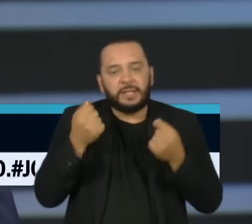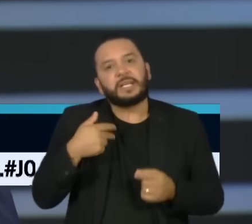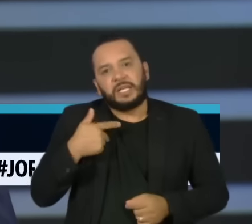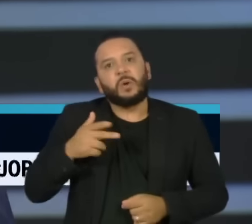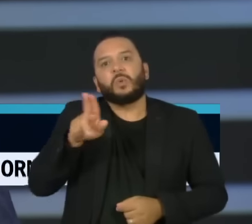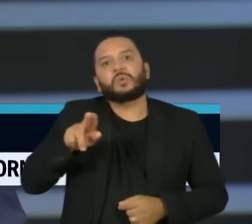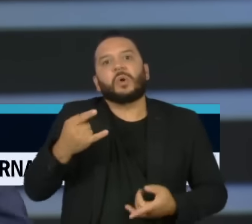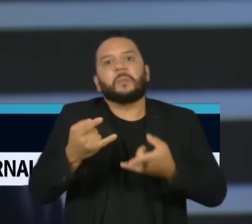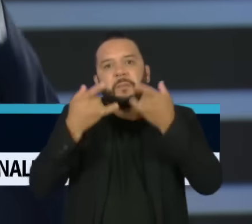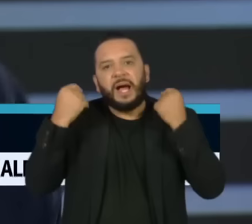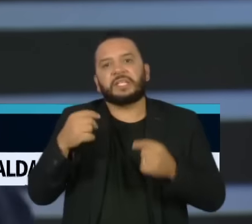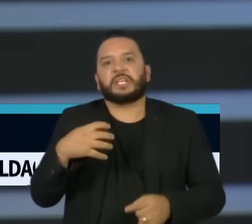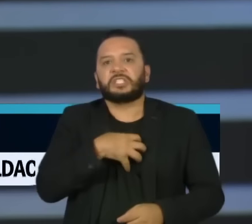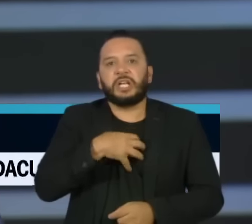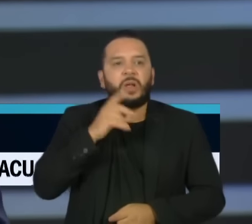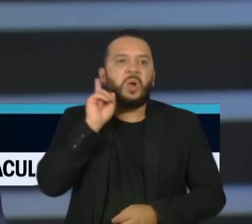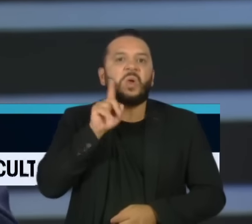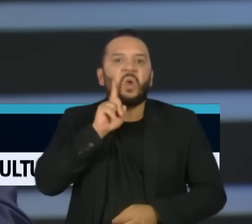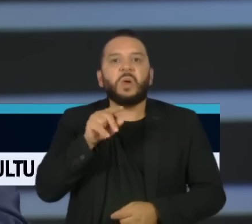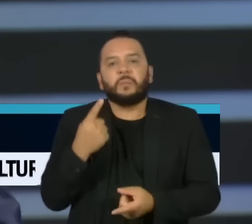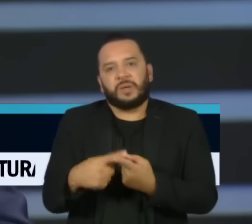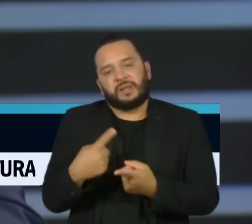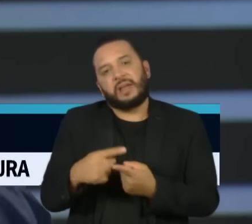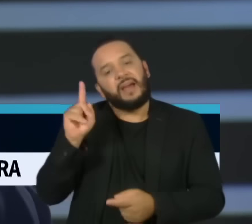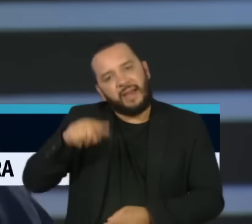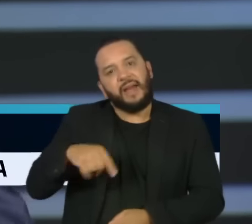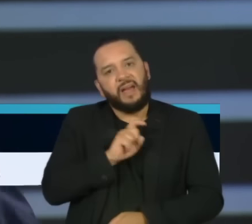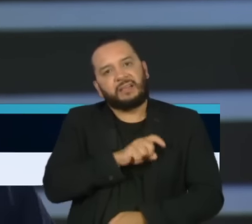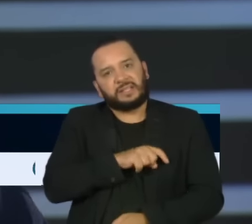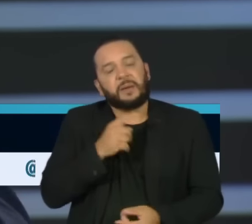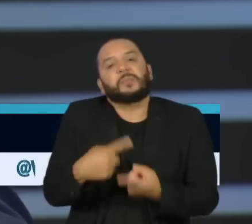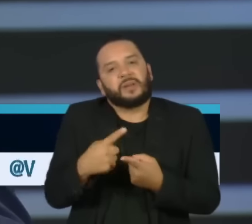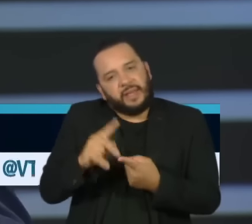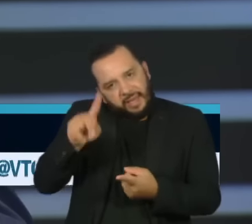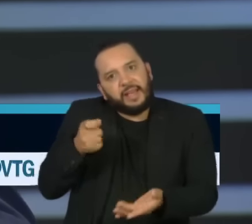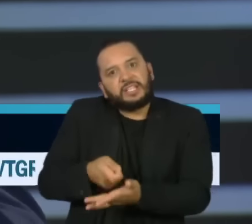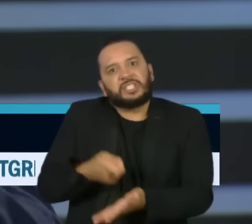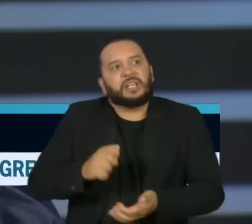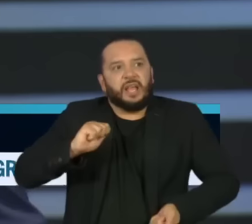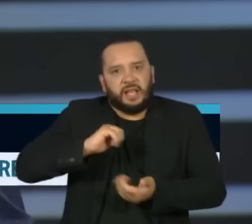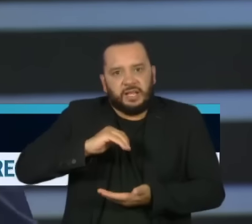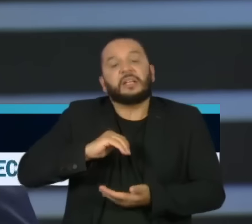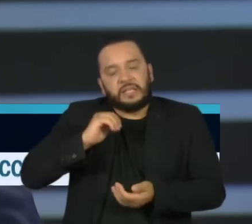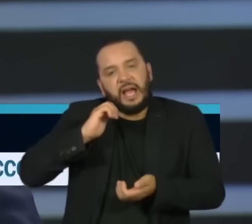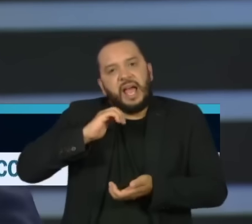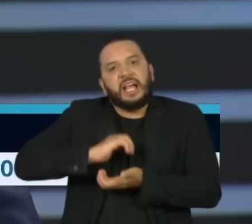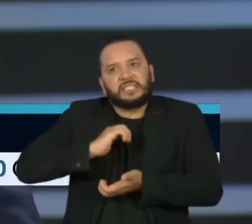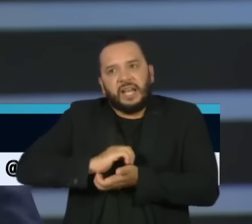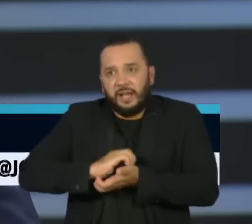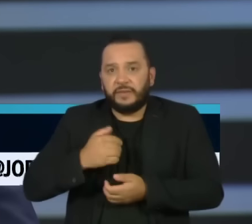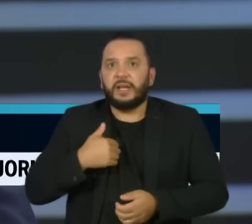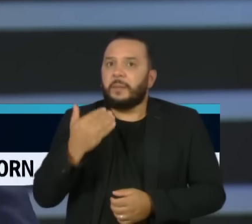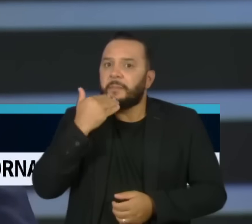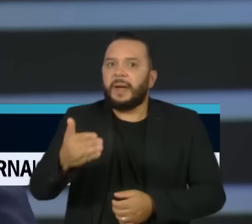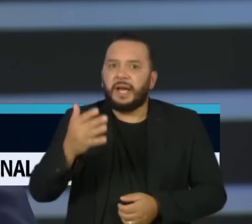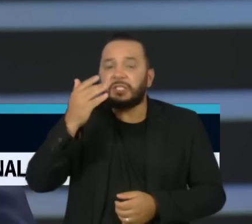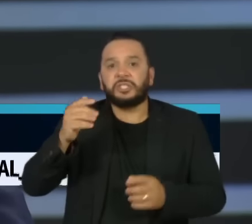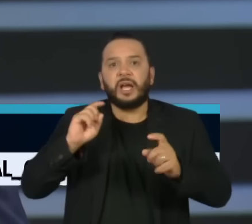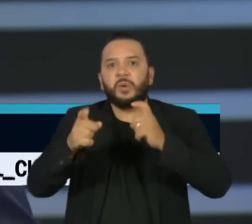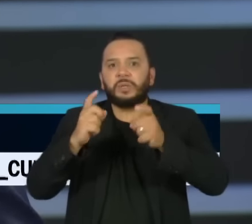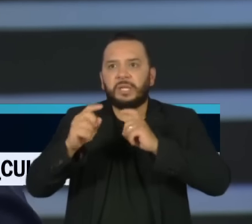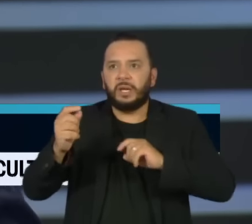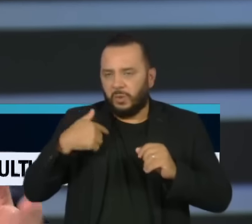Supremo Tribunal Federal, porque era exigência do STF. Continua ele nas cerimônias do Palácio Planalto, ele pede para as pessoas retirarem as